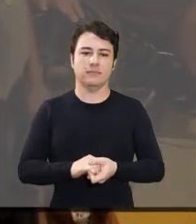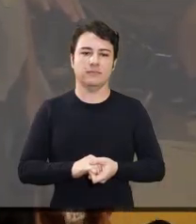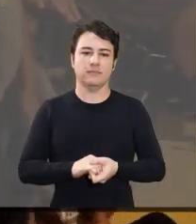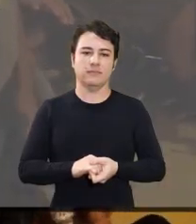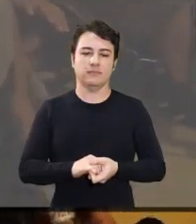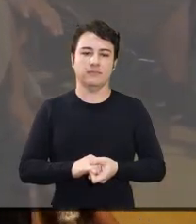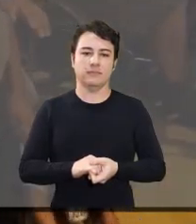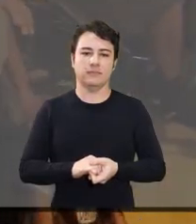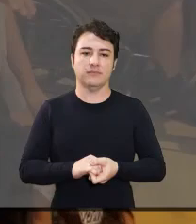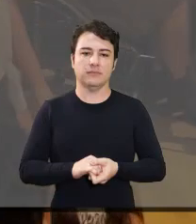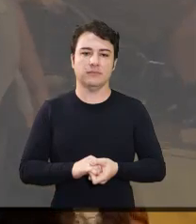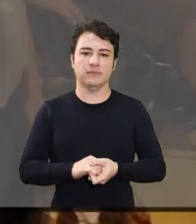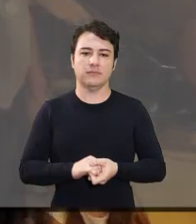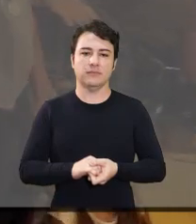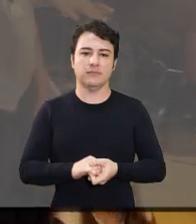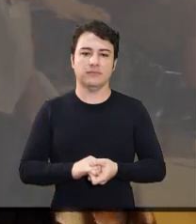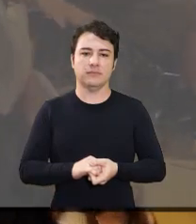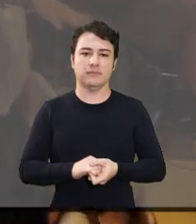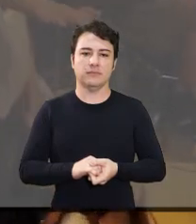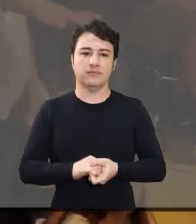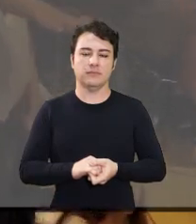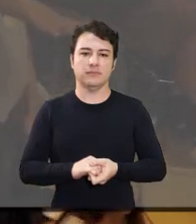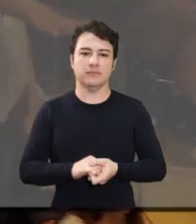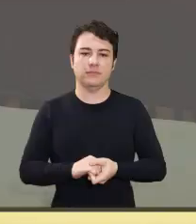sempre longe das drogas.